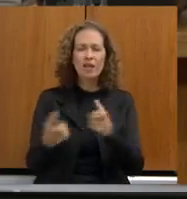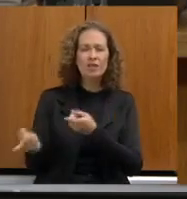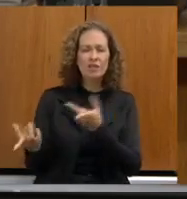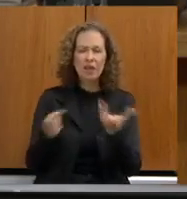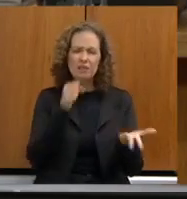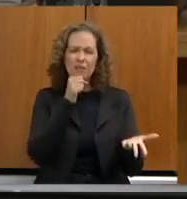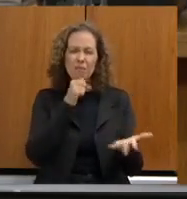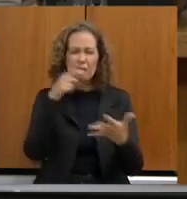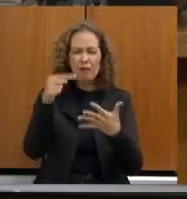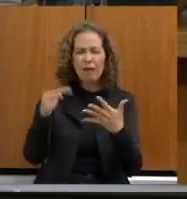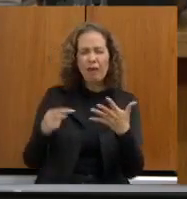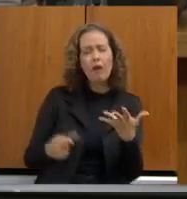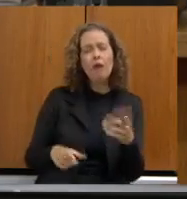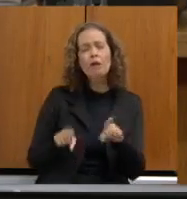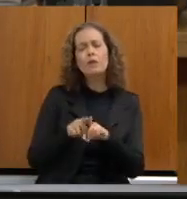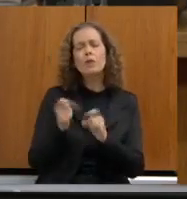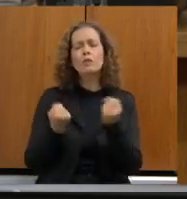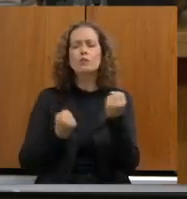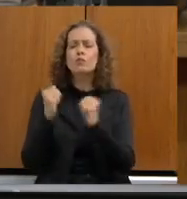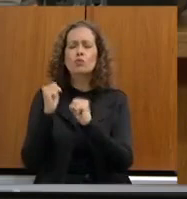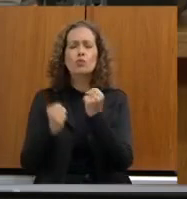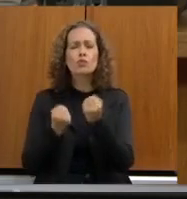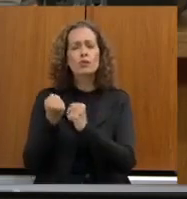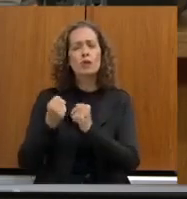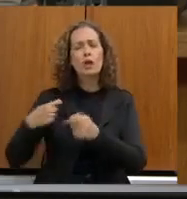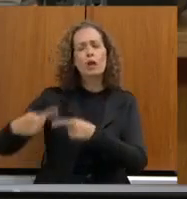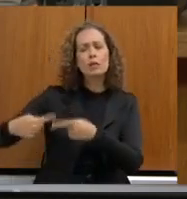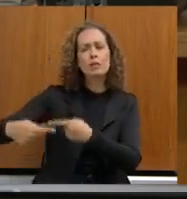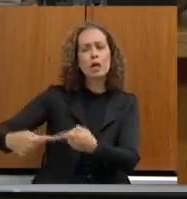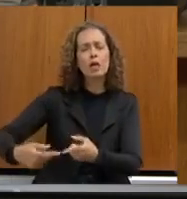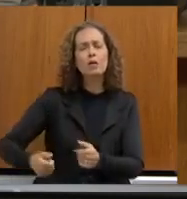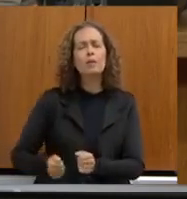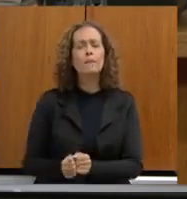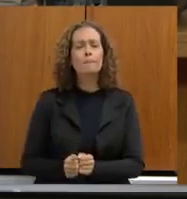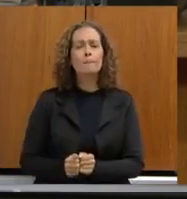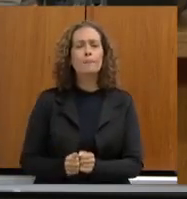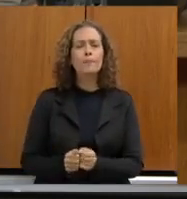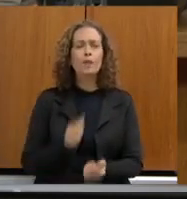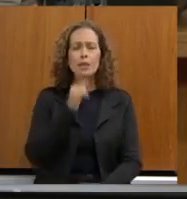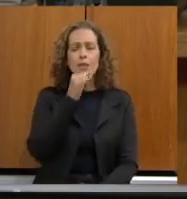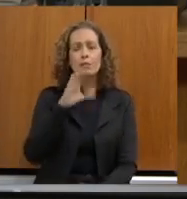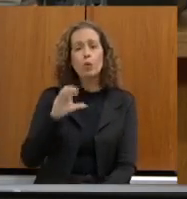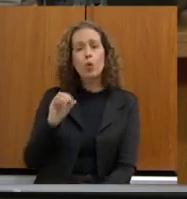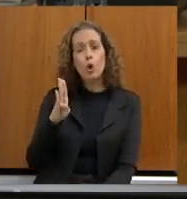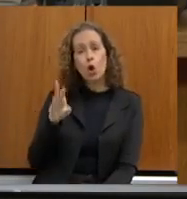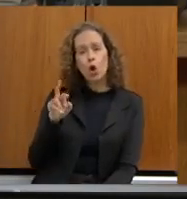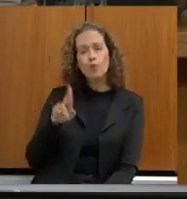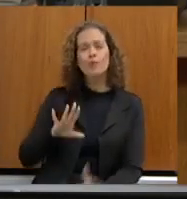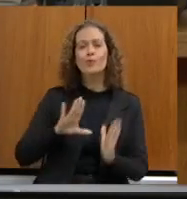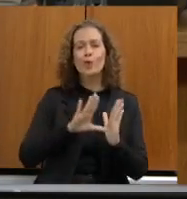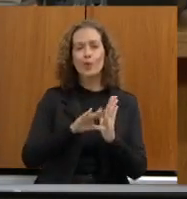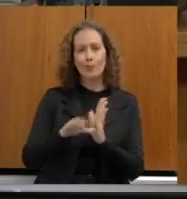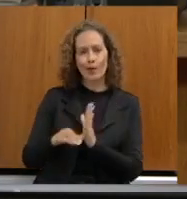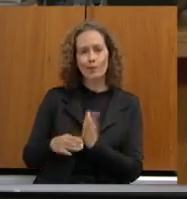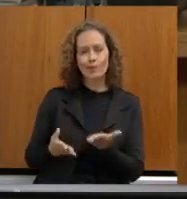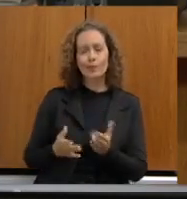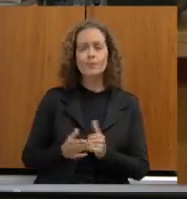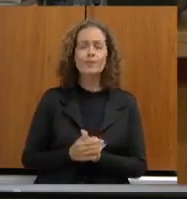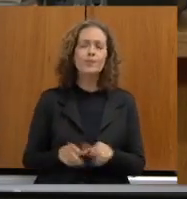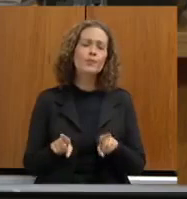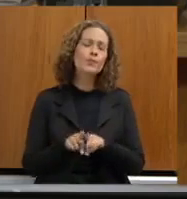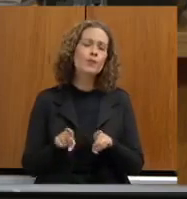indústrias que reciclar reciclo e fabricou peças com cobre roubado na sequência